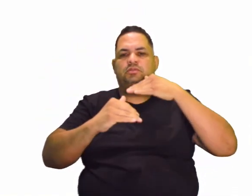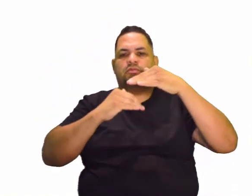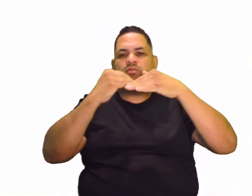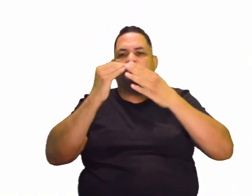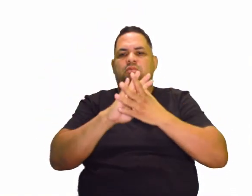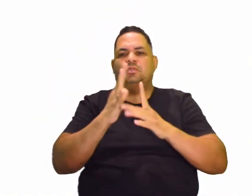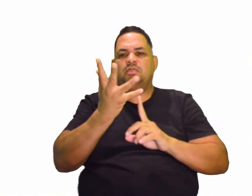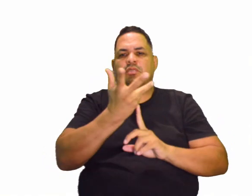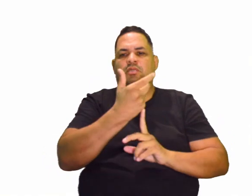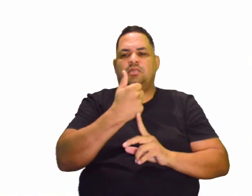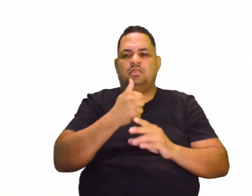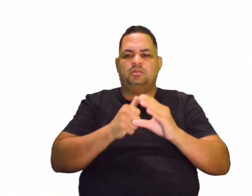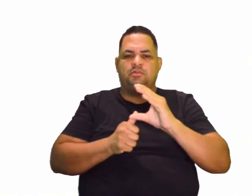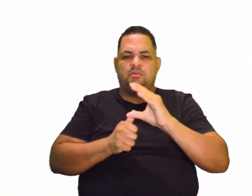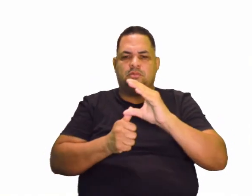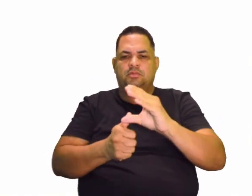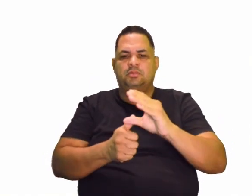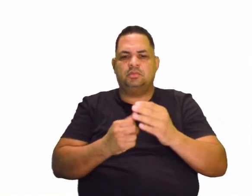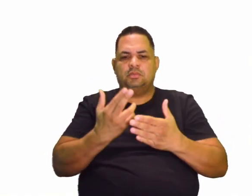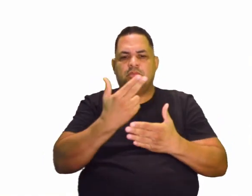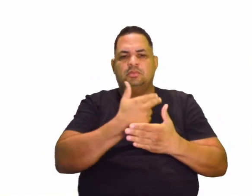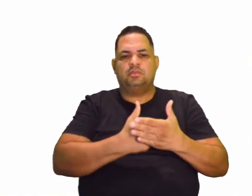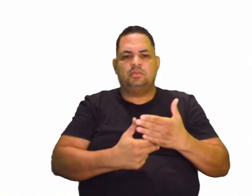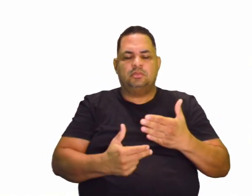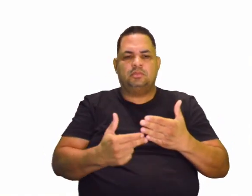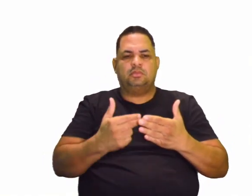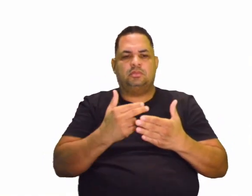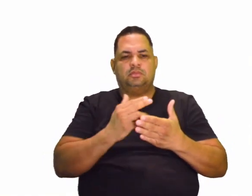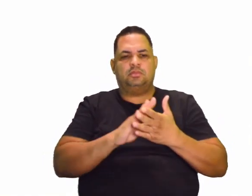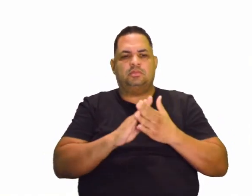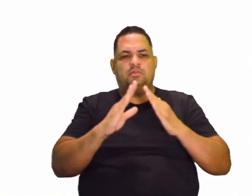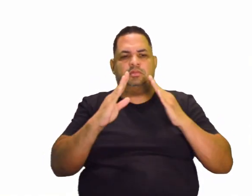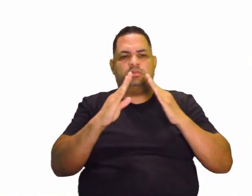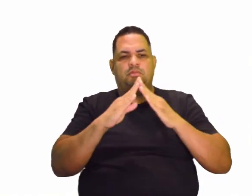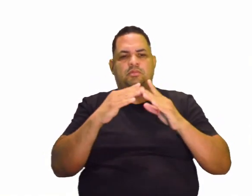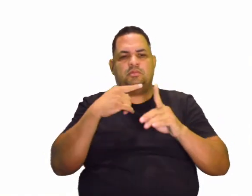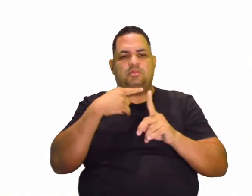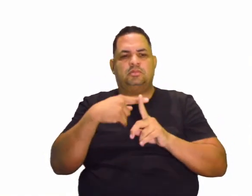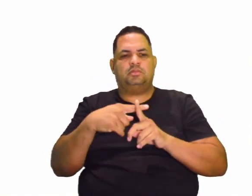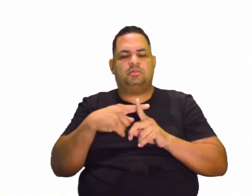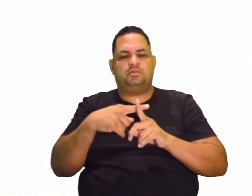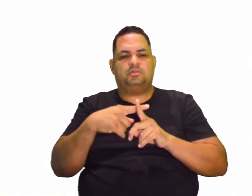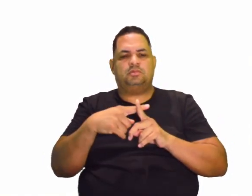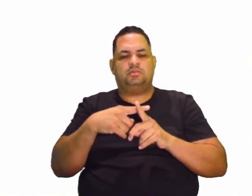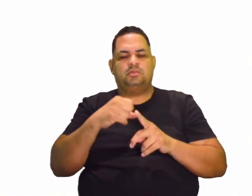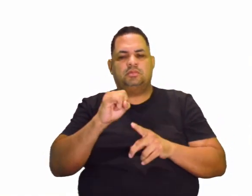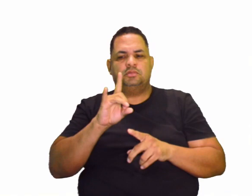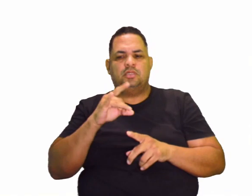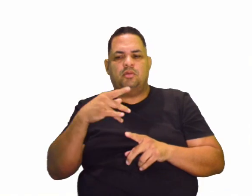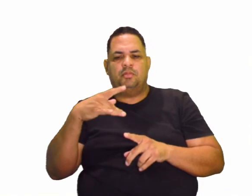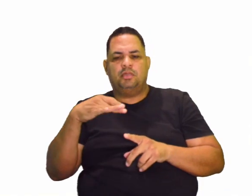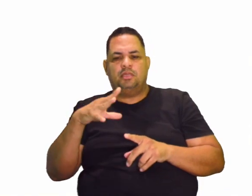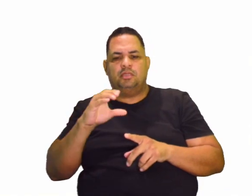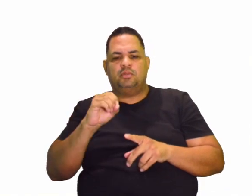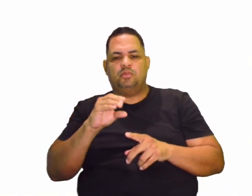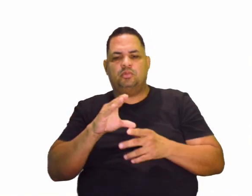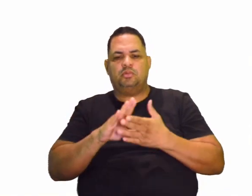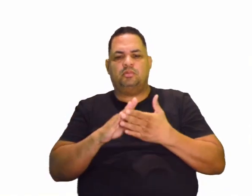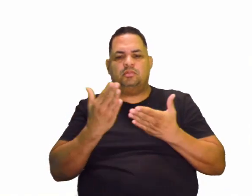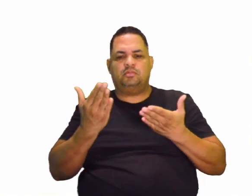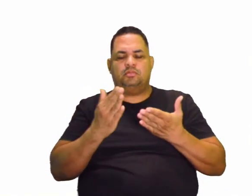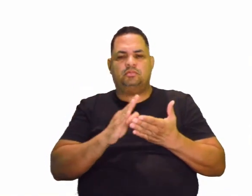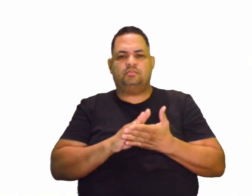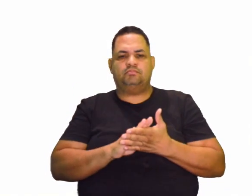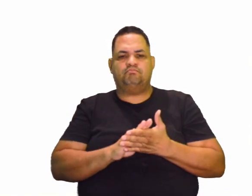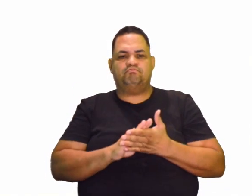Então, aqui um desenho, uma igreja de São Pedro, nos modelos arquitetônicos romanos. As igrejas romanas